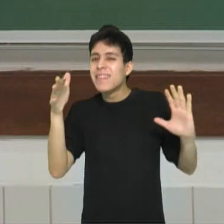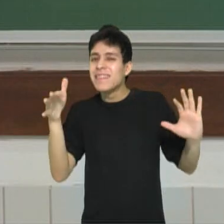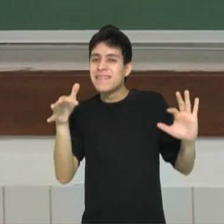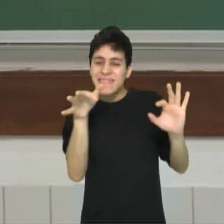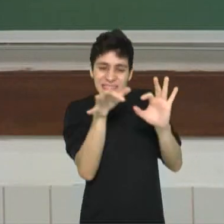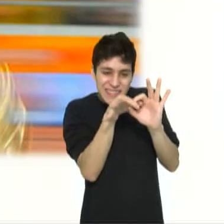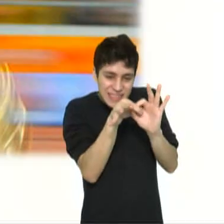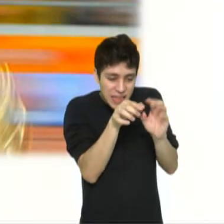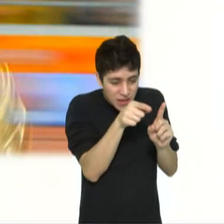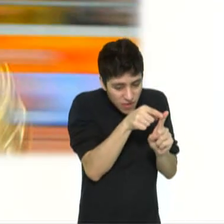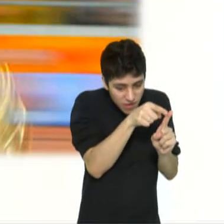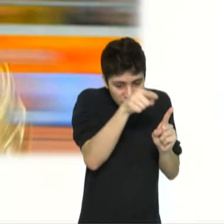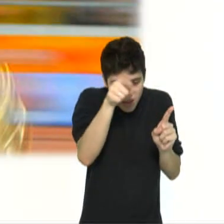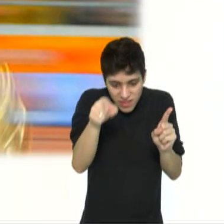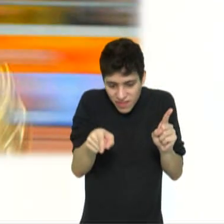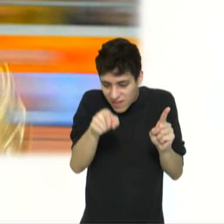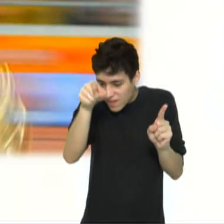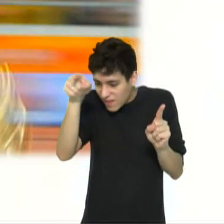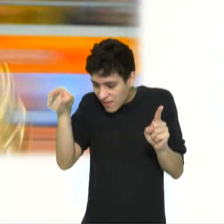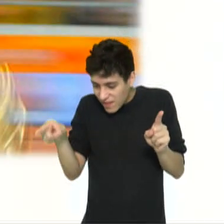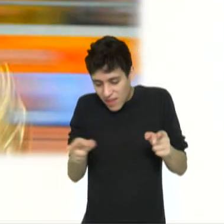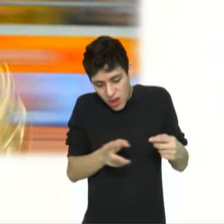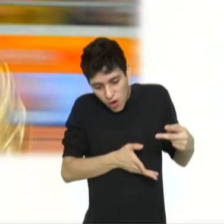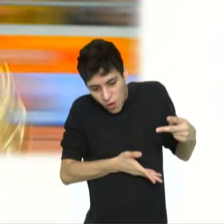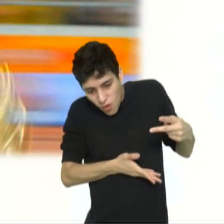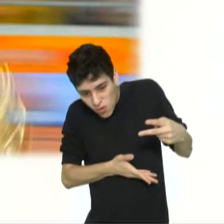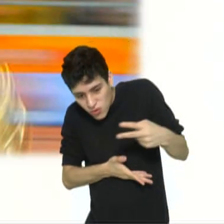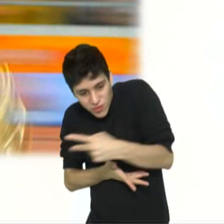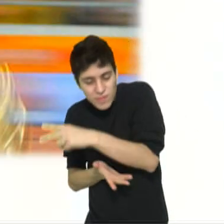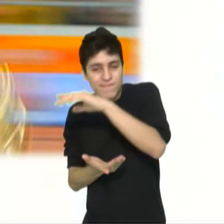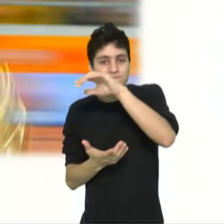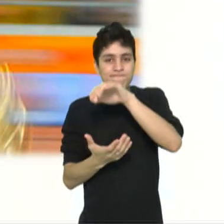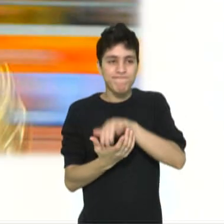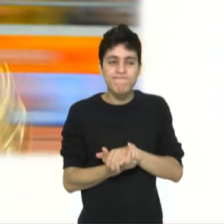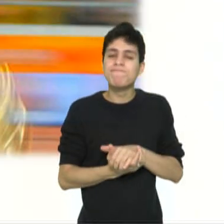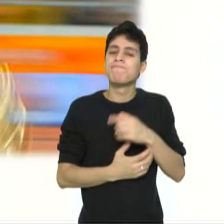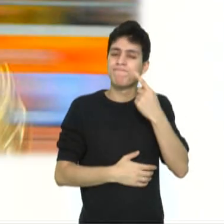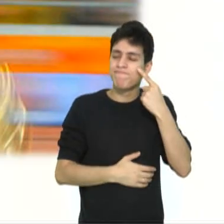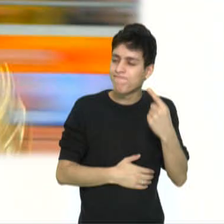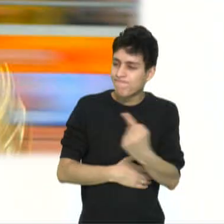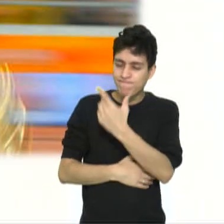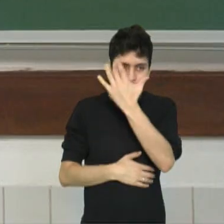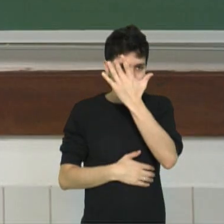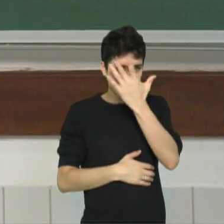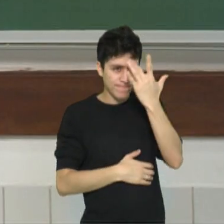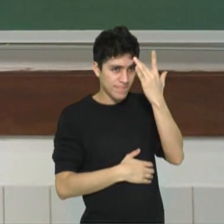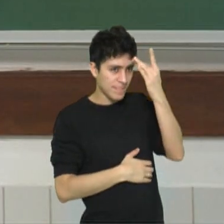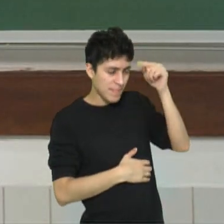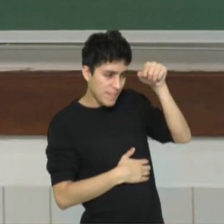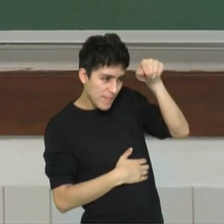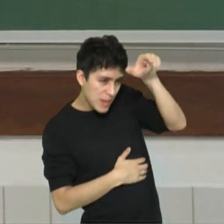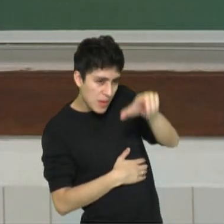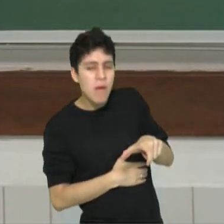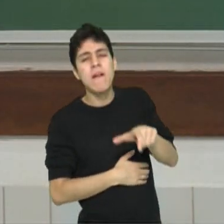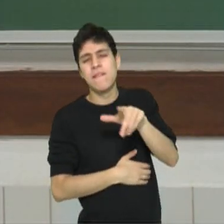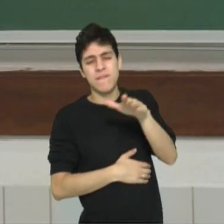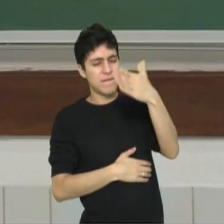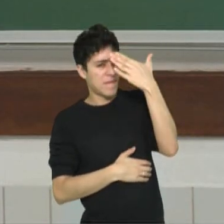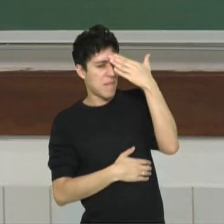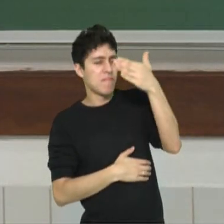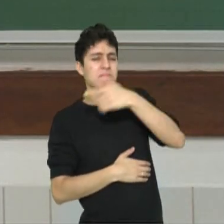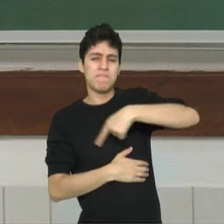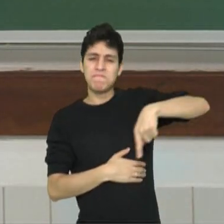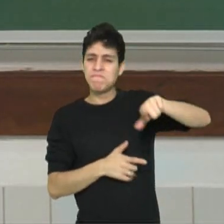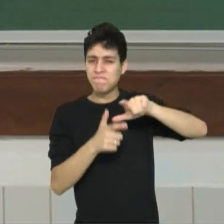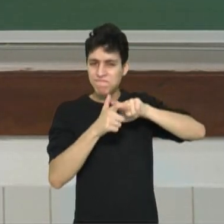2, né? Uma imagem aqui de uma pessoa, né, bem conhecida aí quando se fala em velocidade. Tenho certeza que